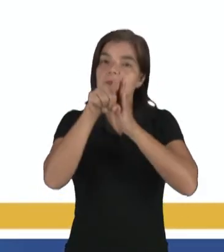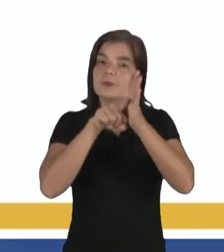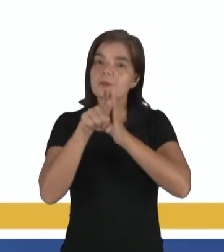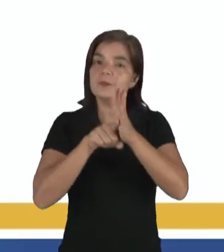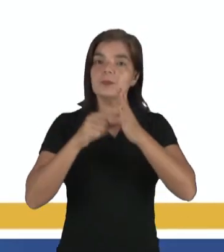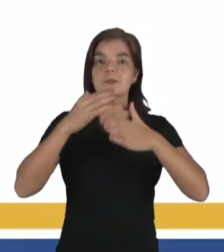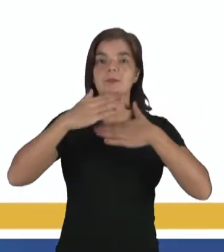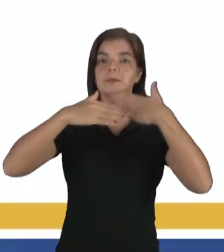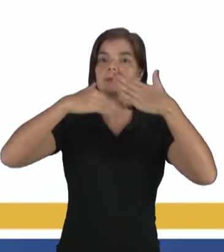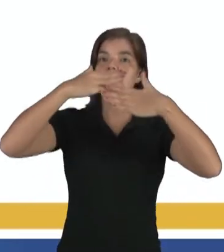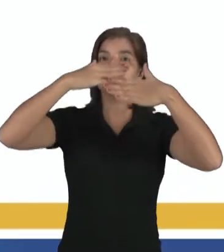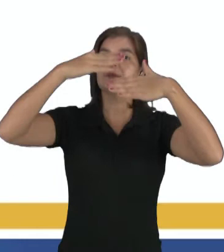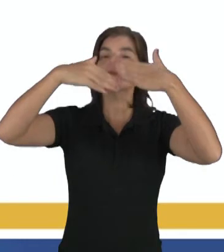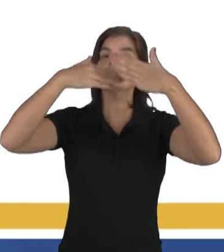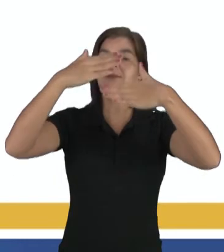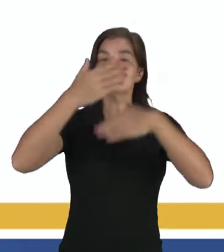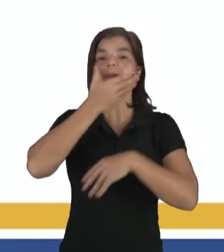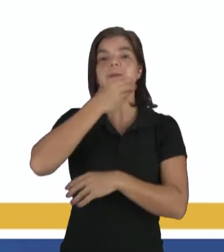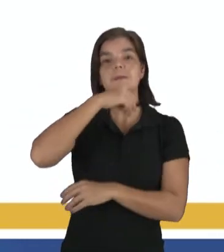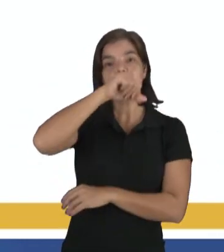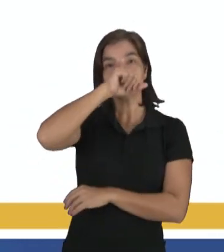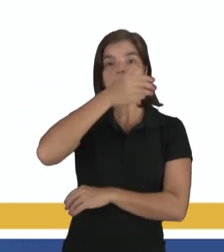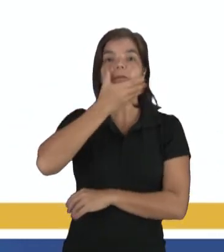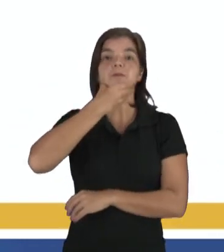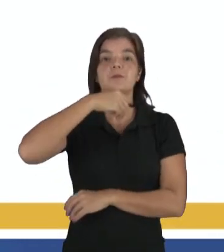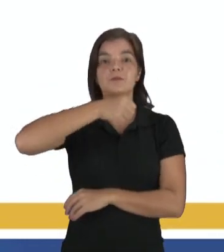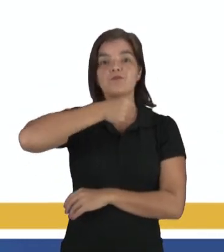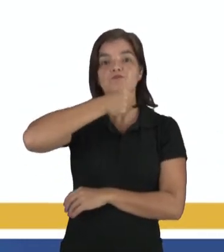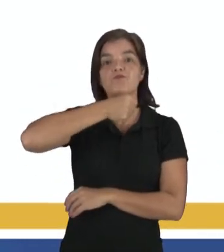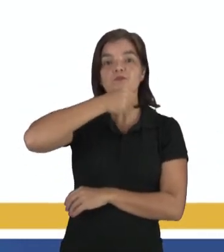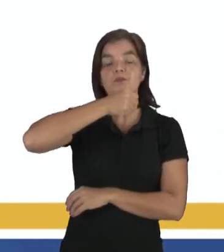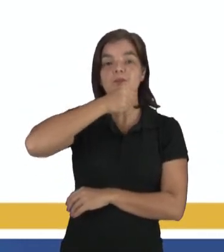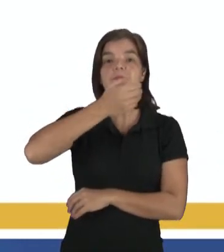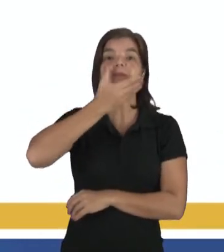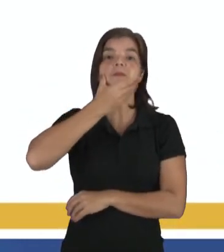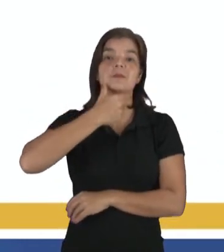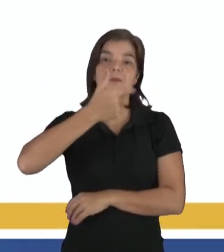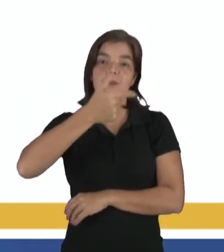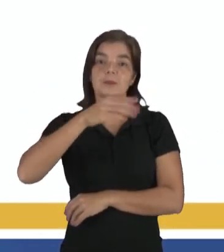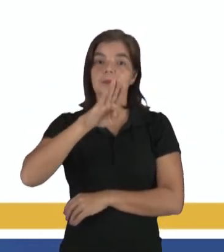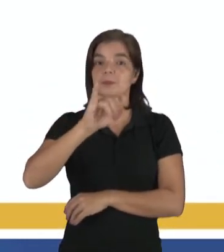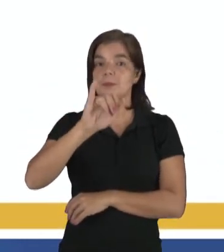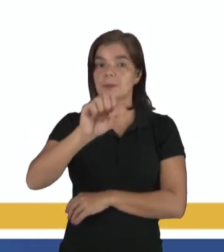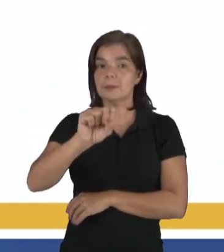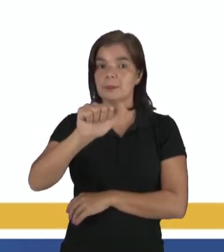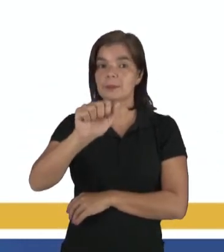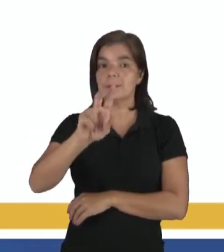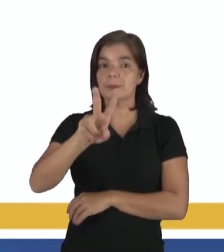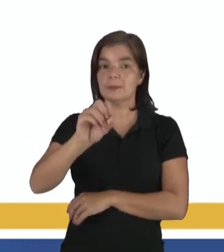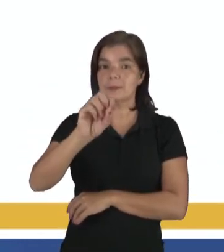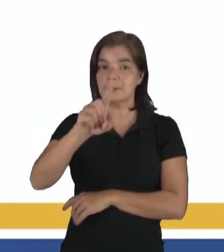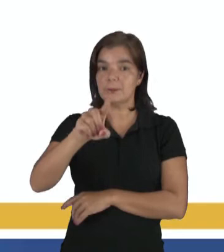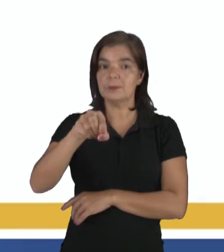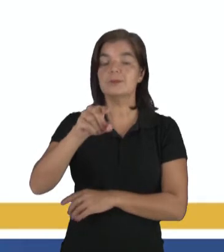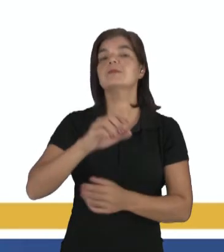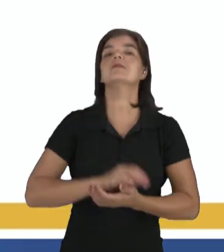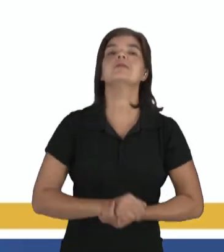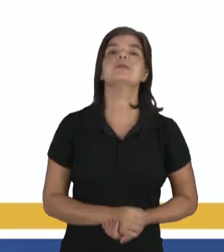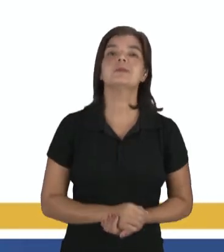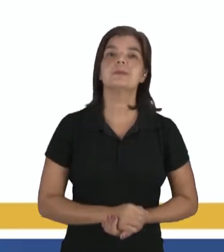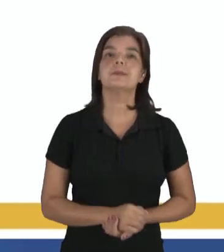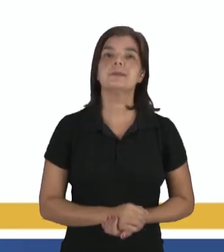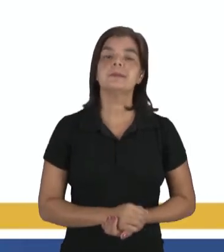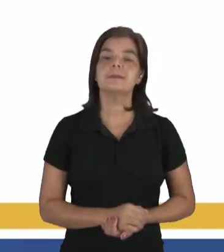pesquisado e vai subindo né Vai para os pais Vai para os avós dos avós vai puxar os bisavós E aí a árvore é infinita